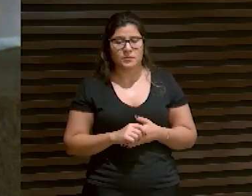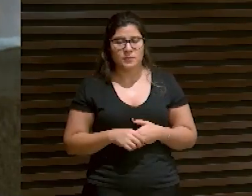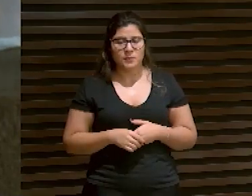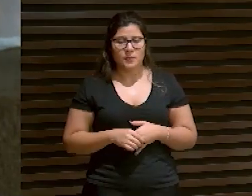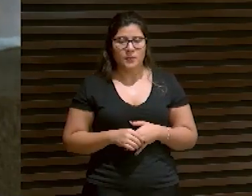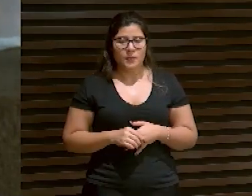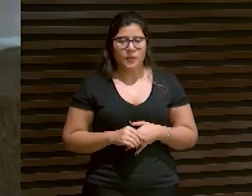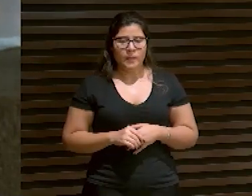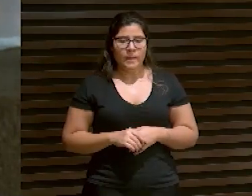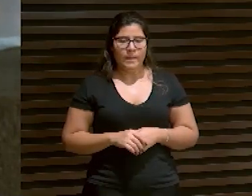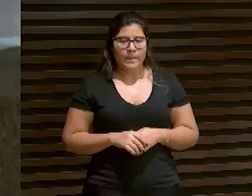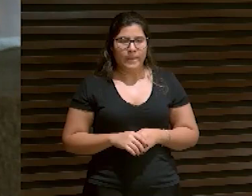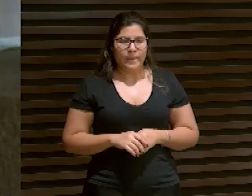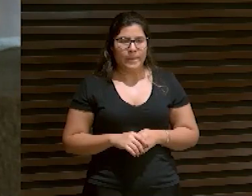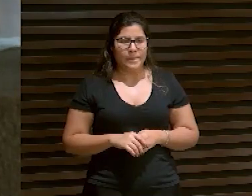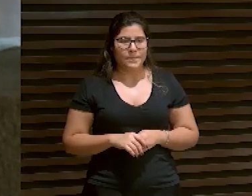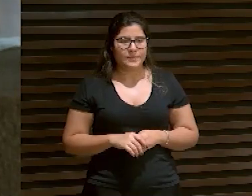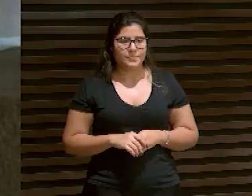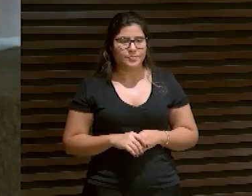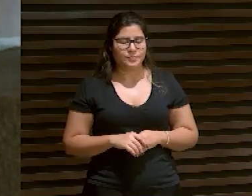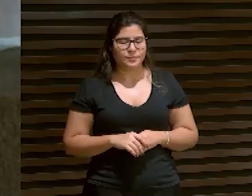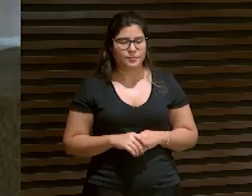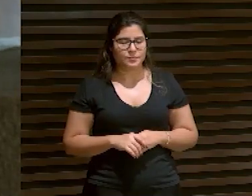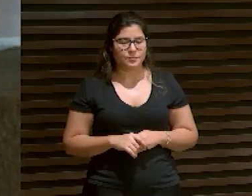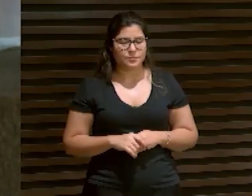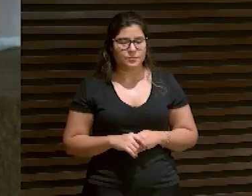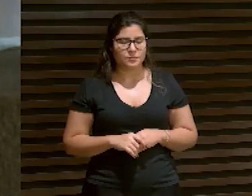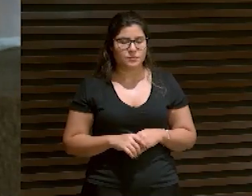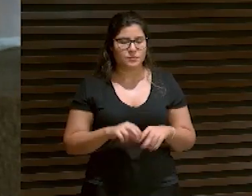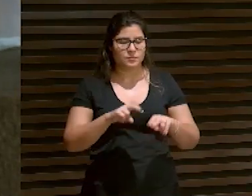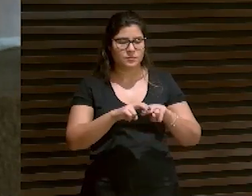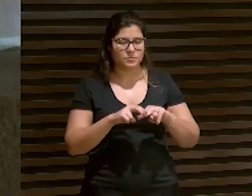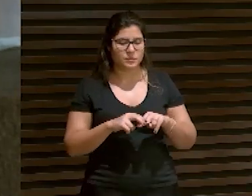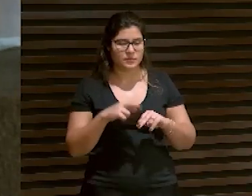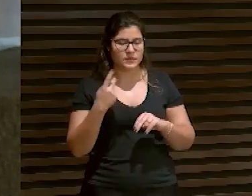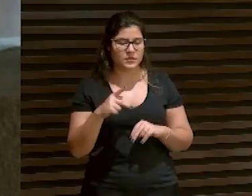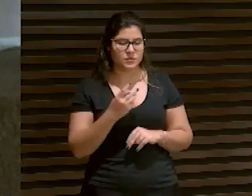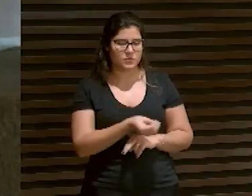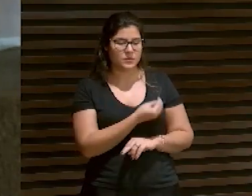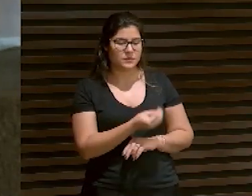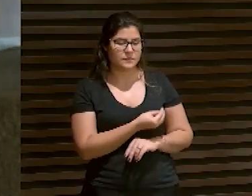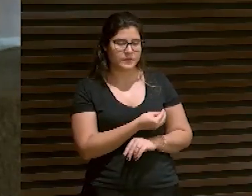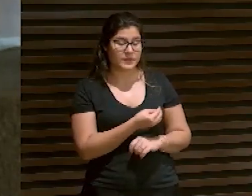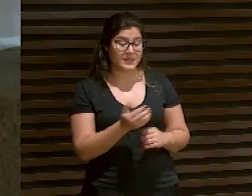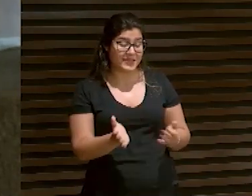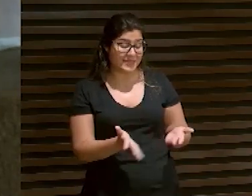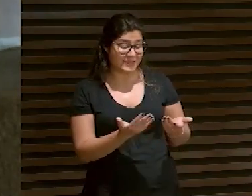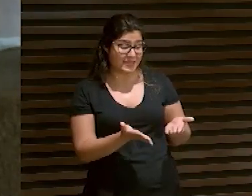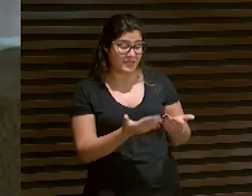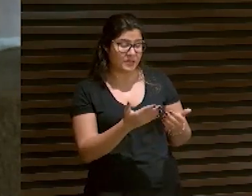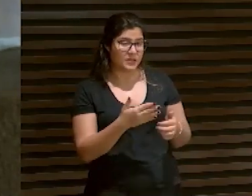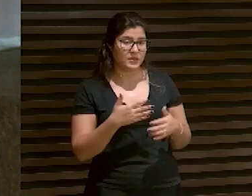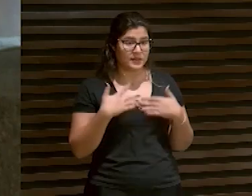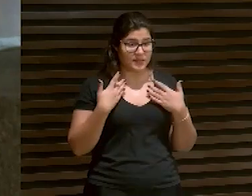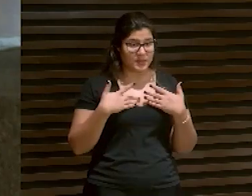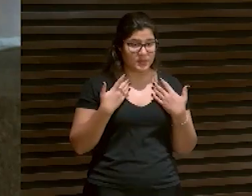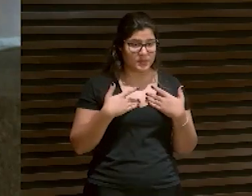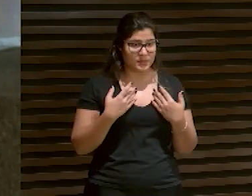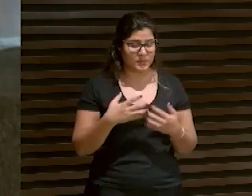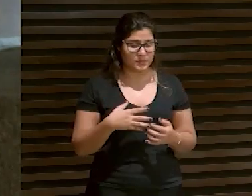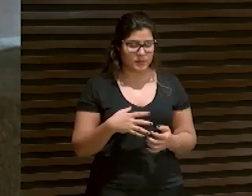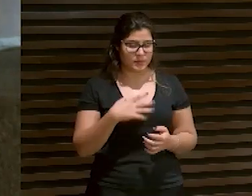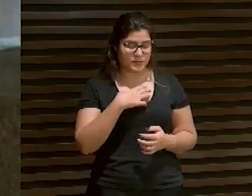aquilo que era a razão da sua existência, aquilo que trazia alegria ao seu ser, à sua